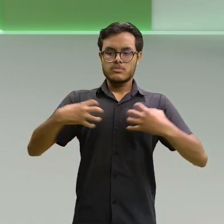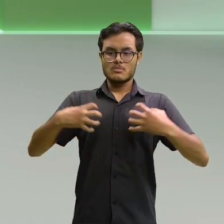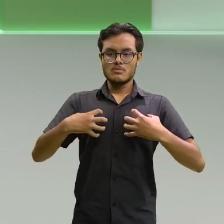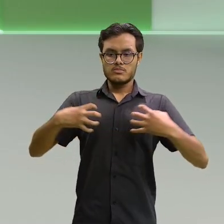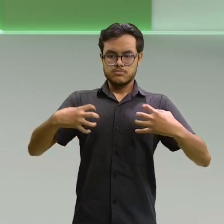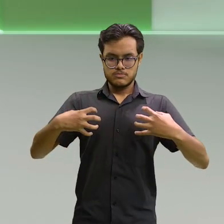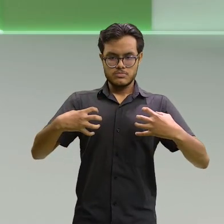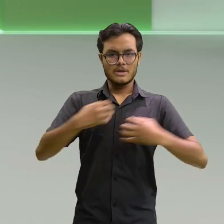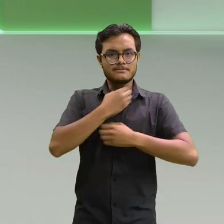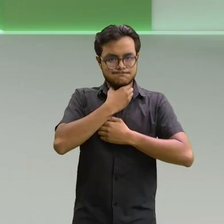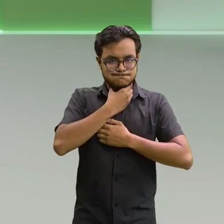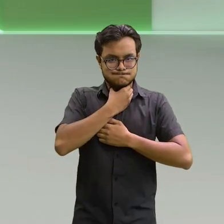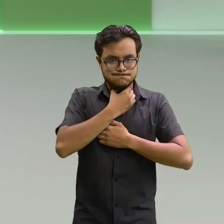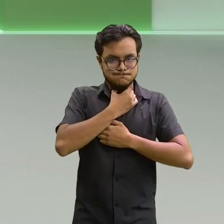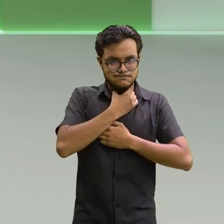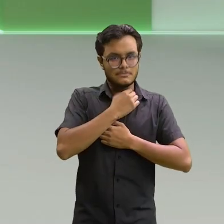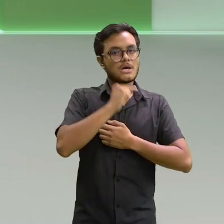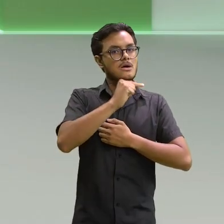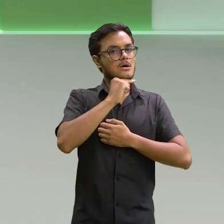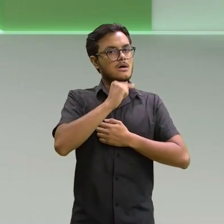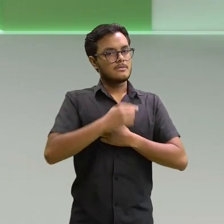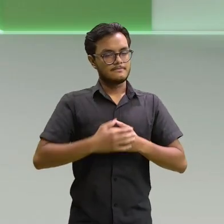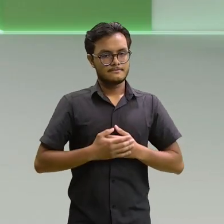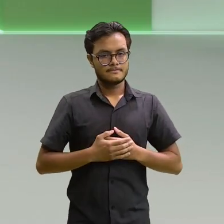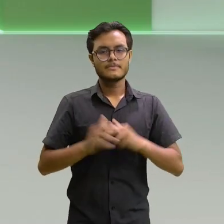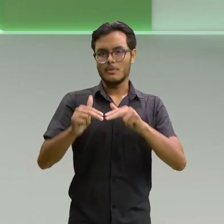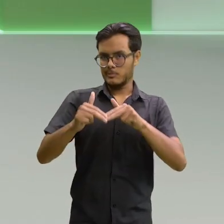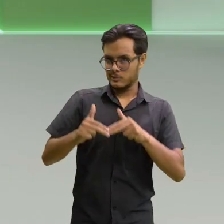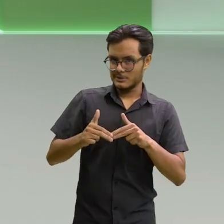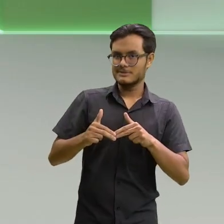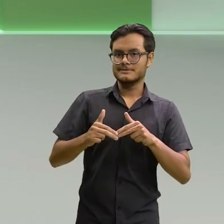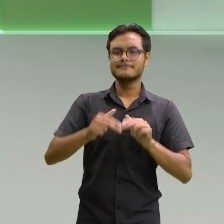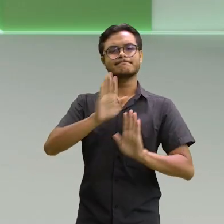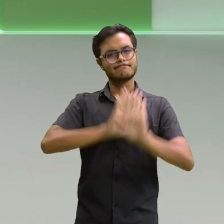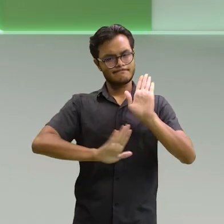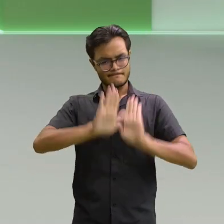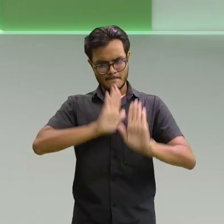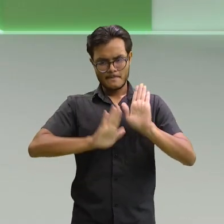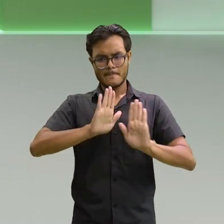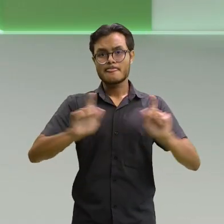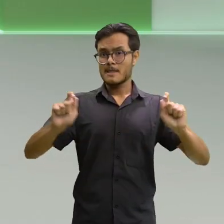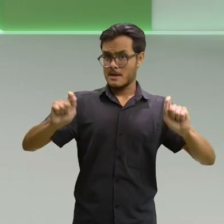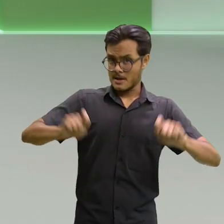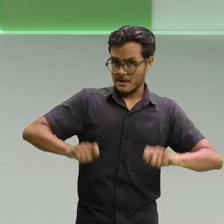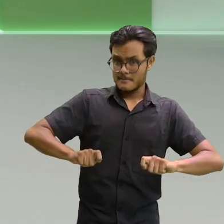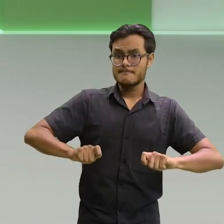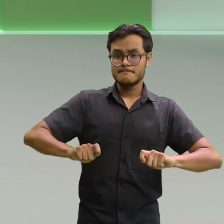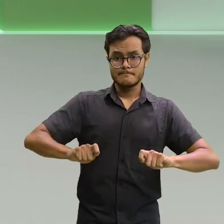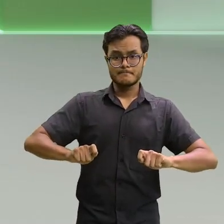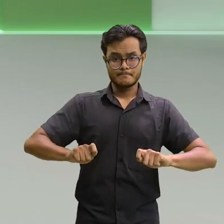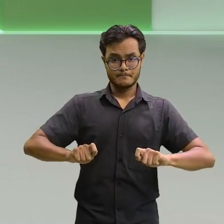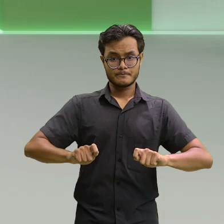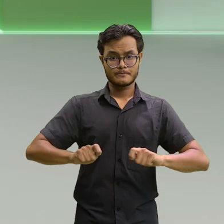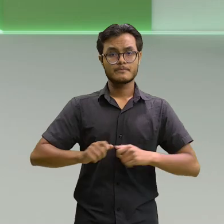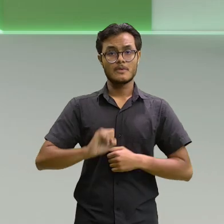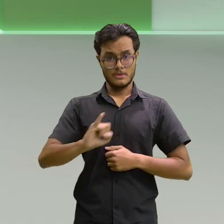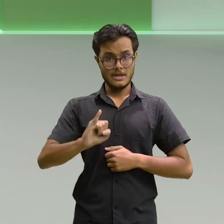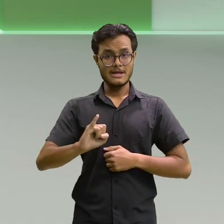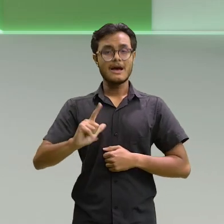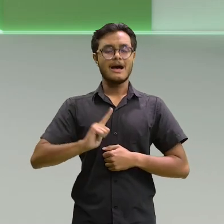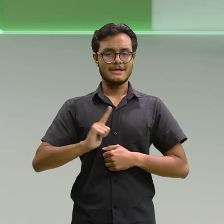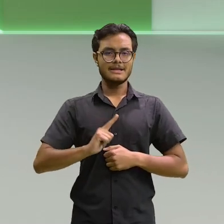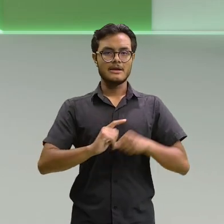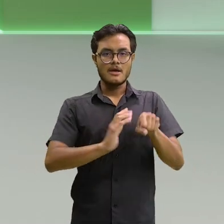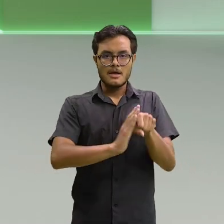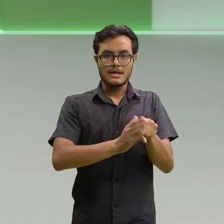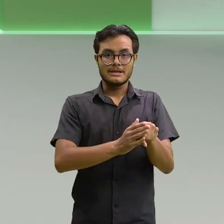causando engasgo, cara. É por isso que a mecânica ela é eficiente para que quando a epiglote